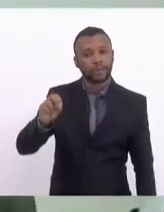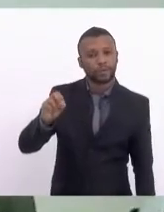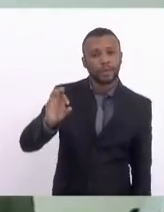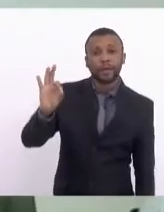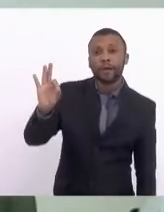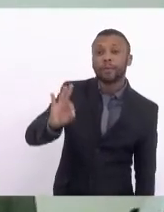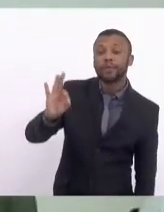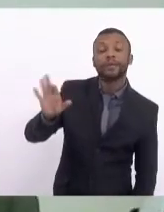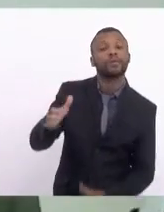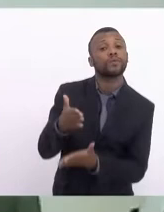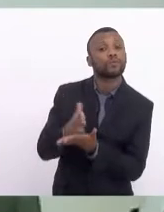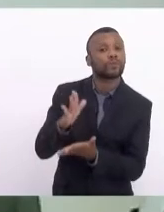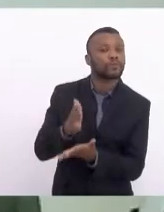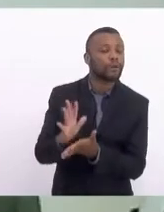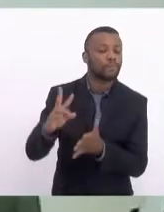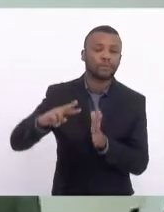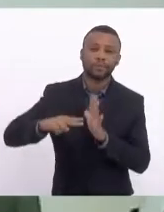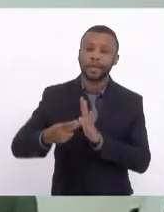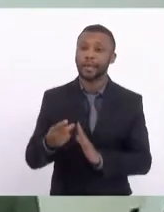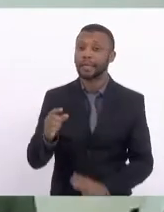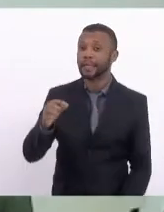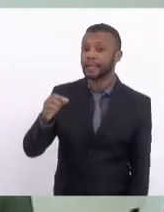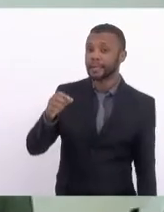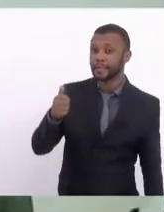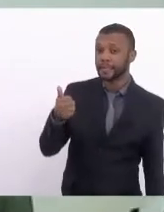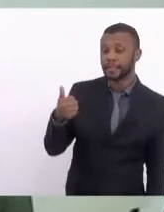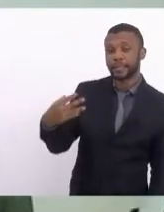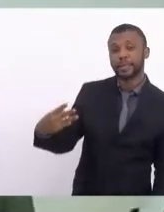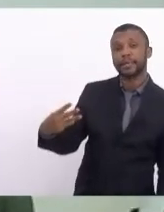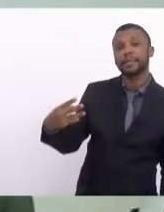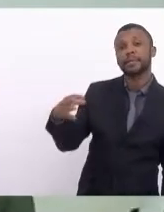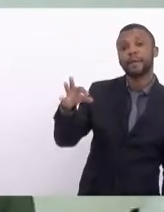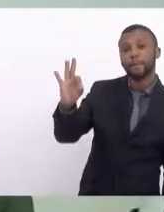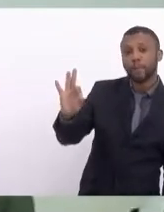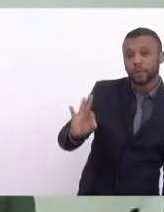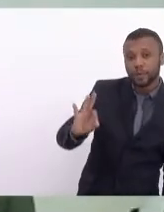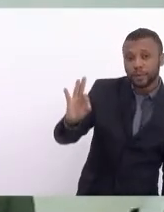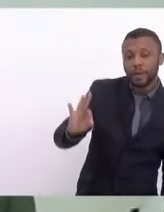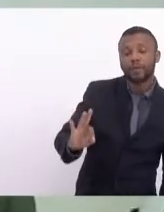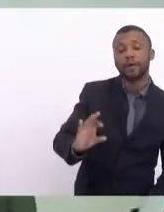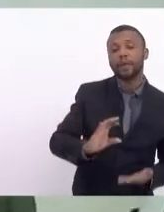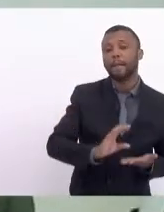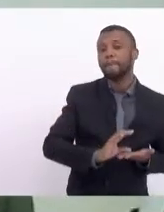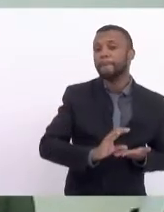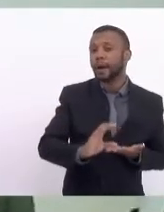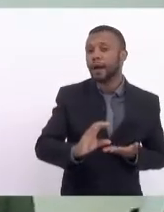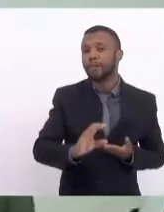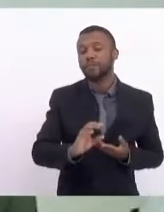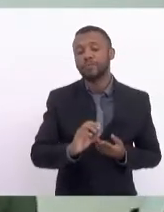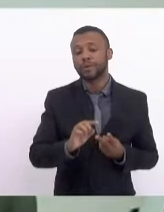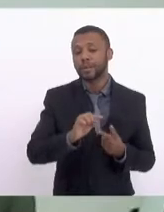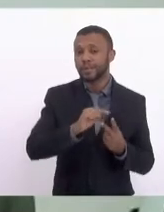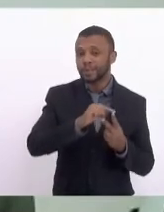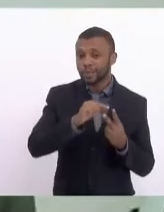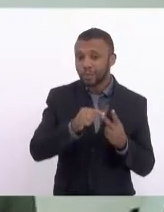é, 13%, será pago em duas parcelas nos anos